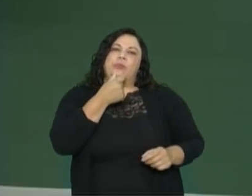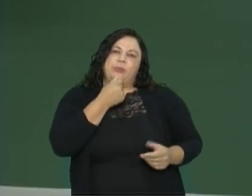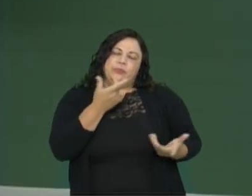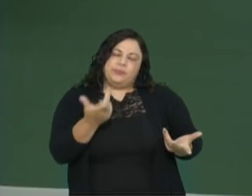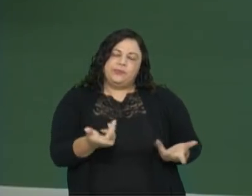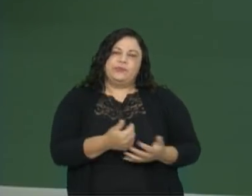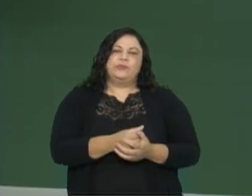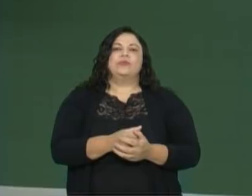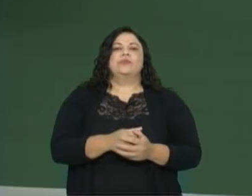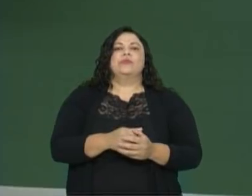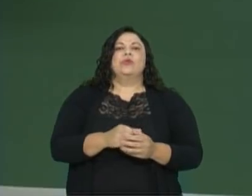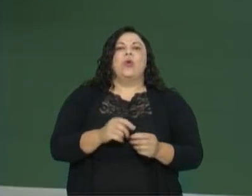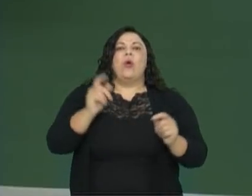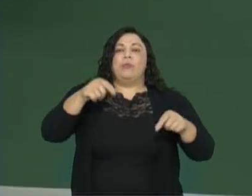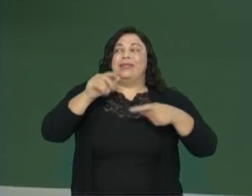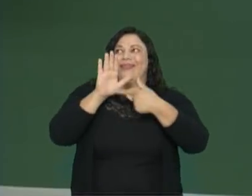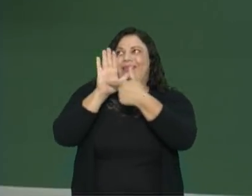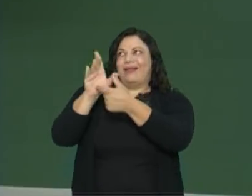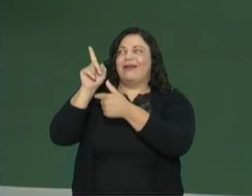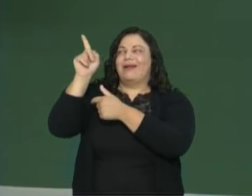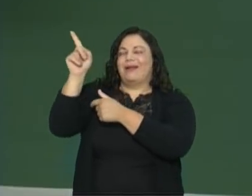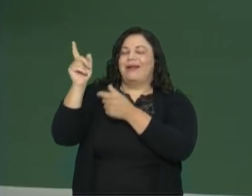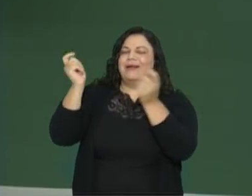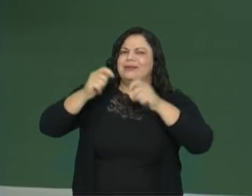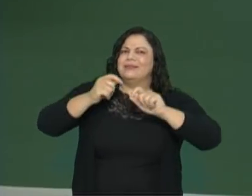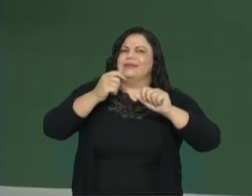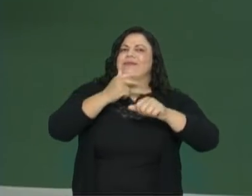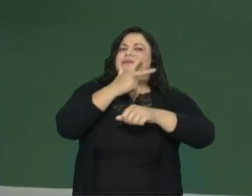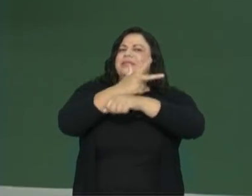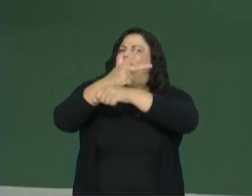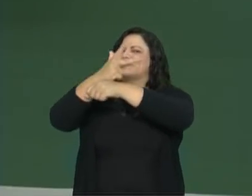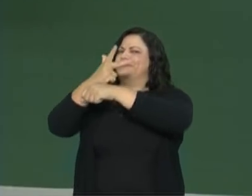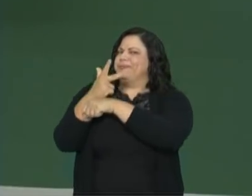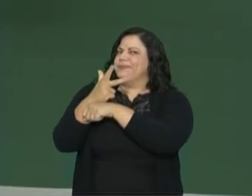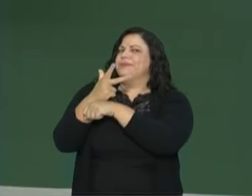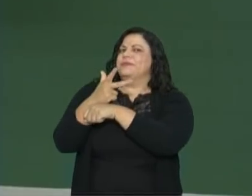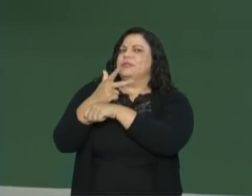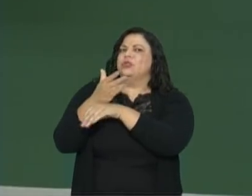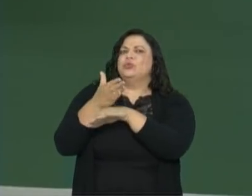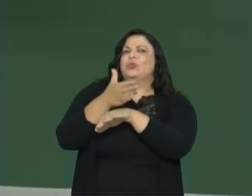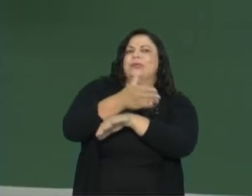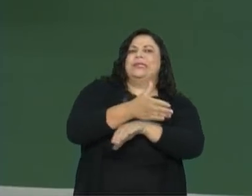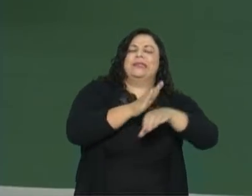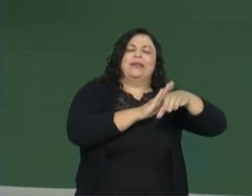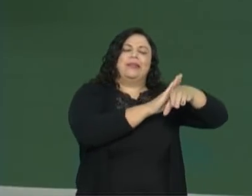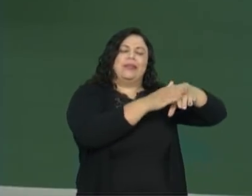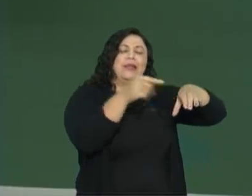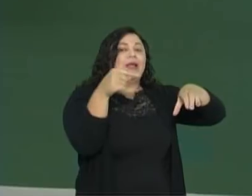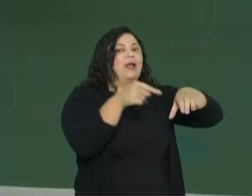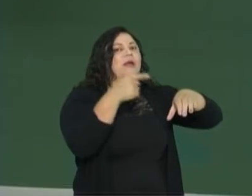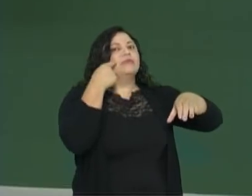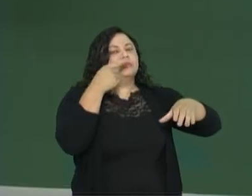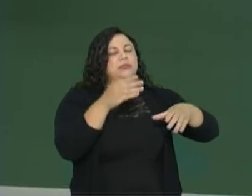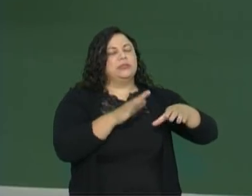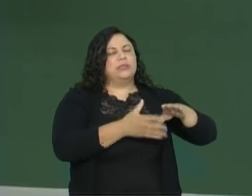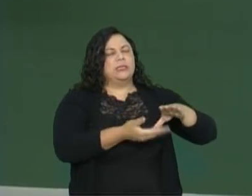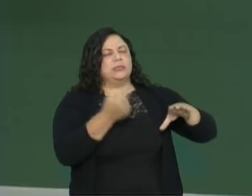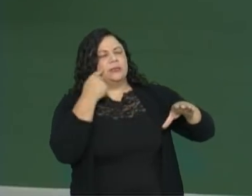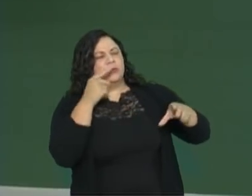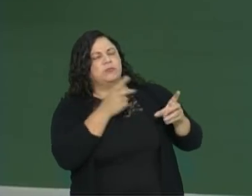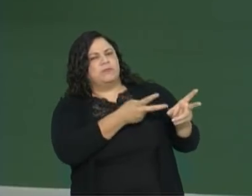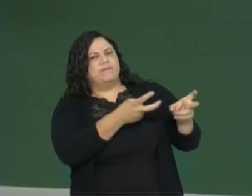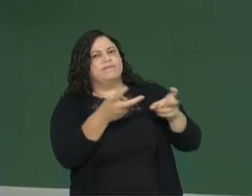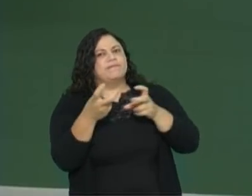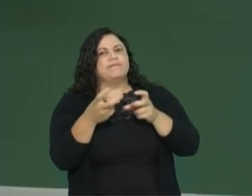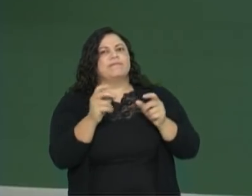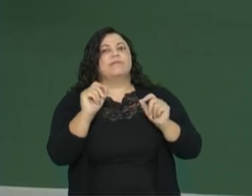onde eles fizeram um vídeo indo até a mineração. Perfeito? Então, cuidado com o que você recebe de notícia. Por quê? Muitas